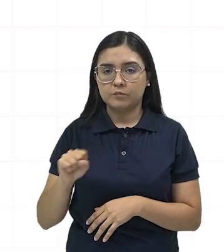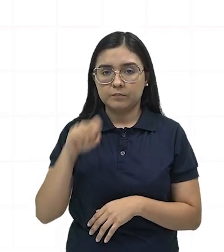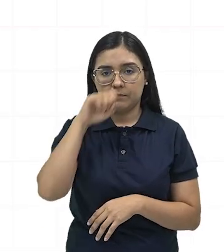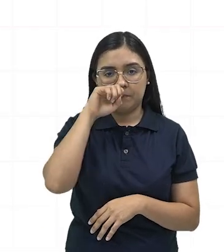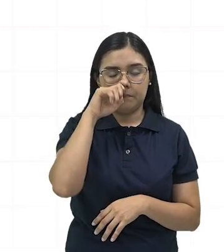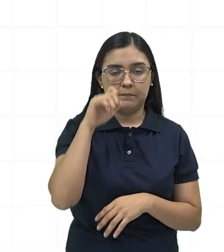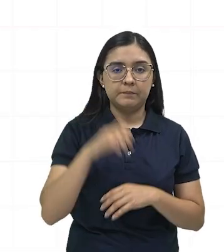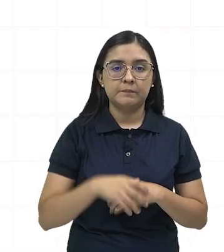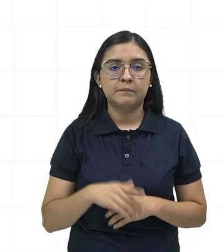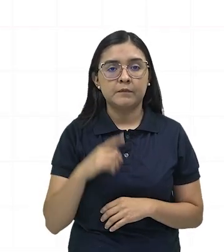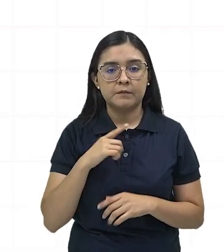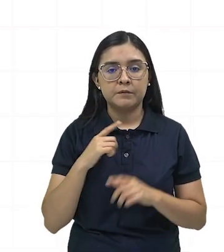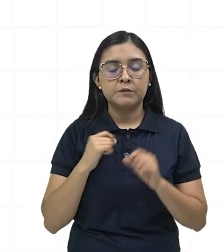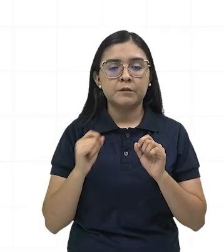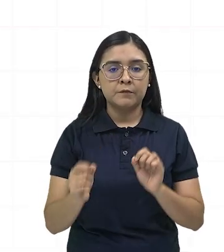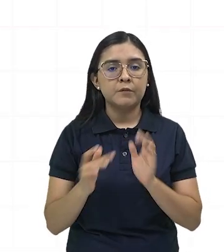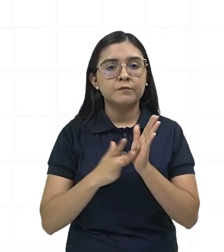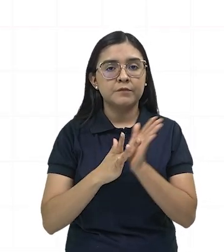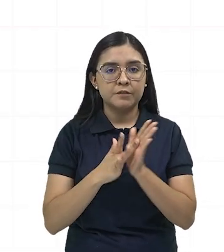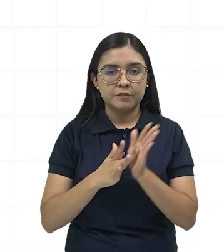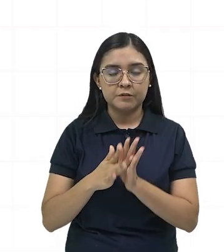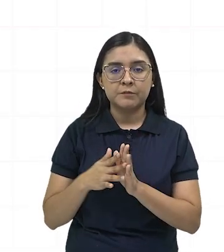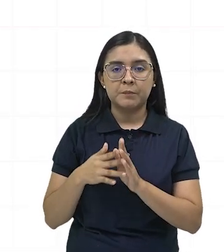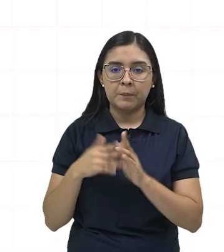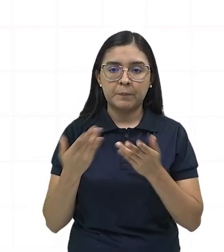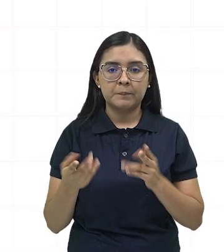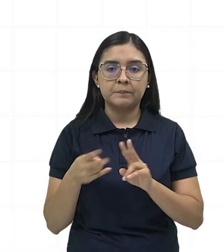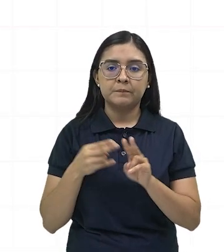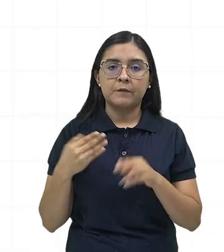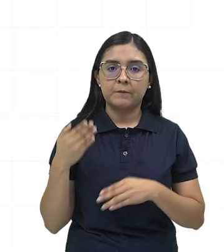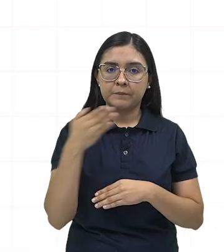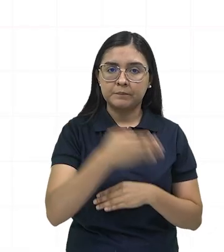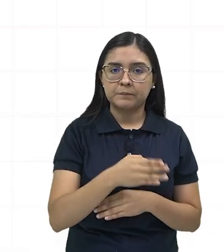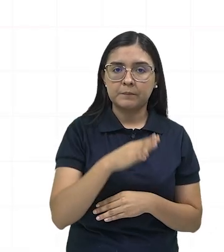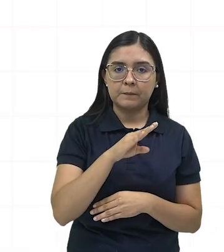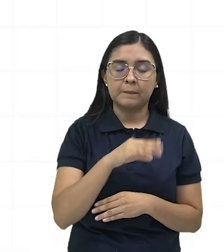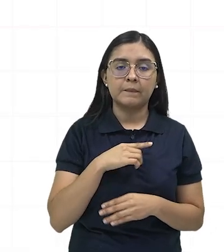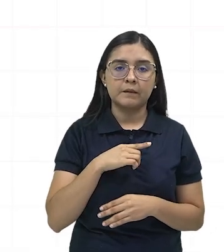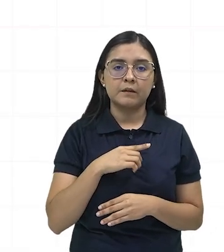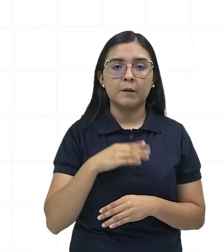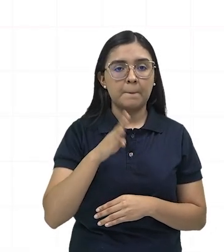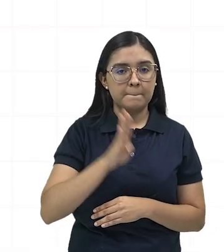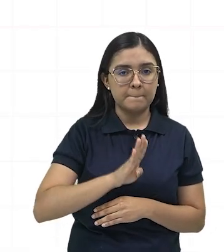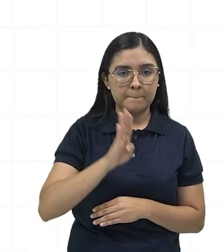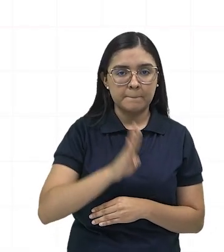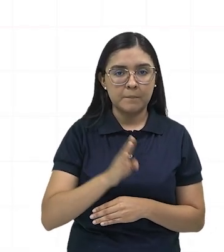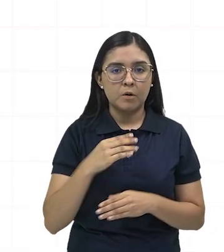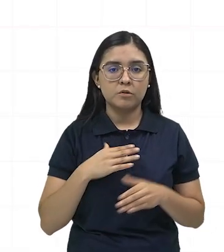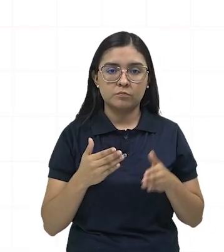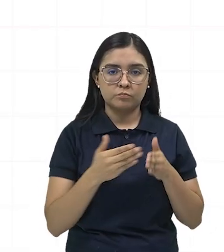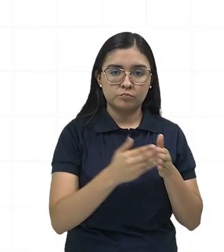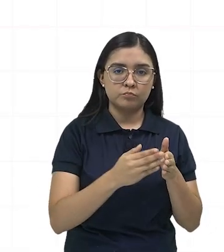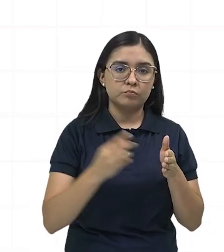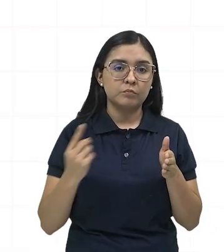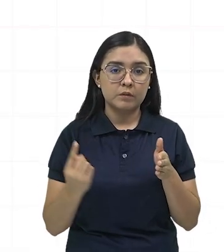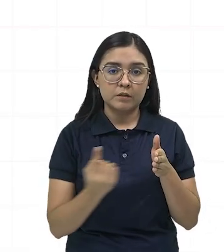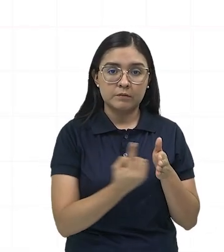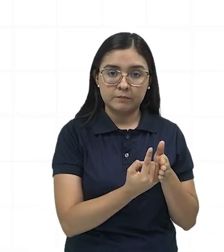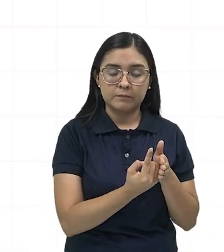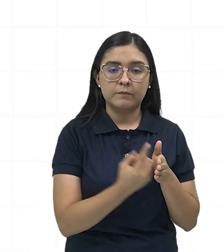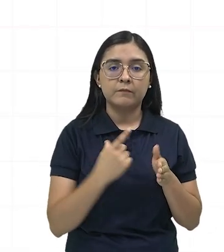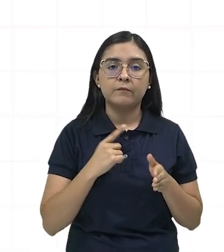disfarçar de povos originários, vão entrar no porto de Boston, vão invadir uma embarcação e vão